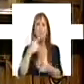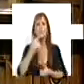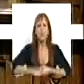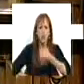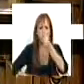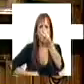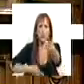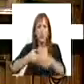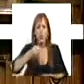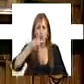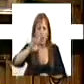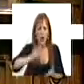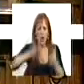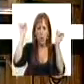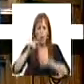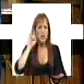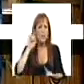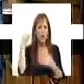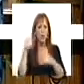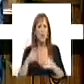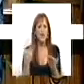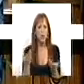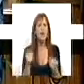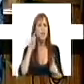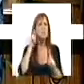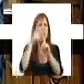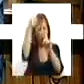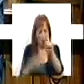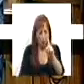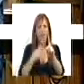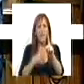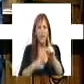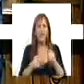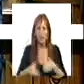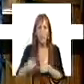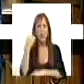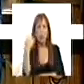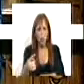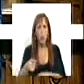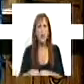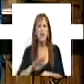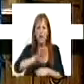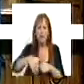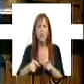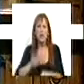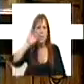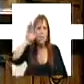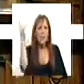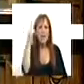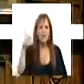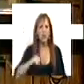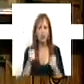muitos. O acordo tem o mérito de traçar metas, de apontar um caminho e de envolver pela primeira